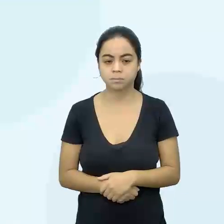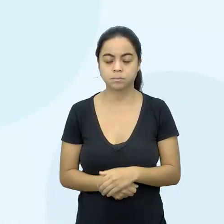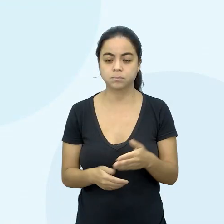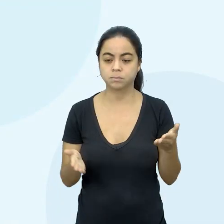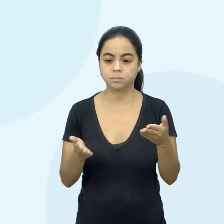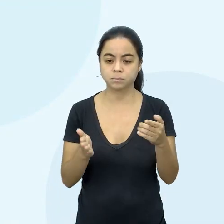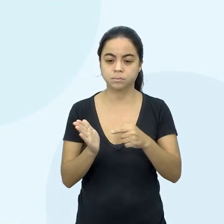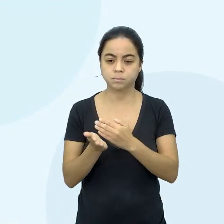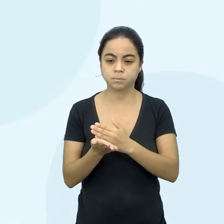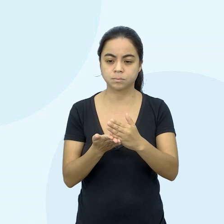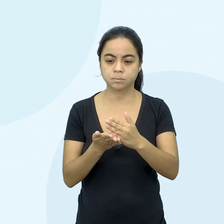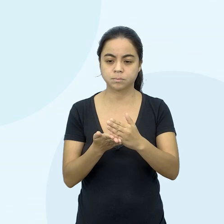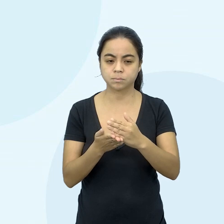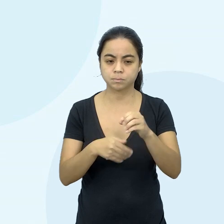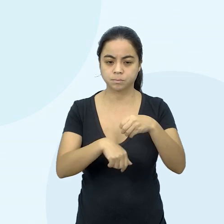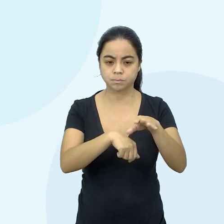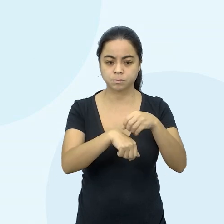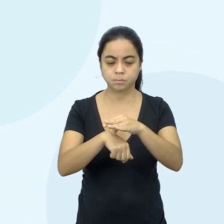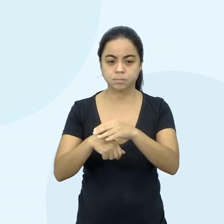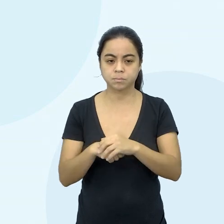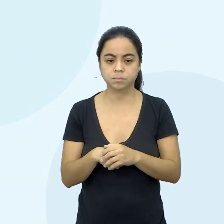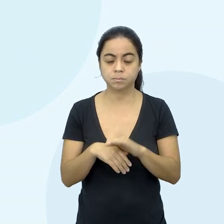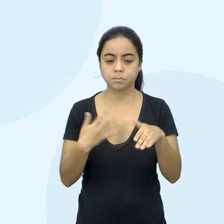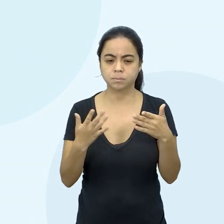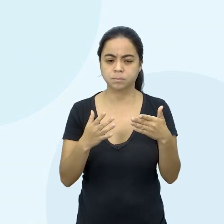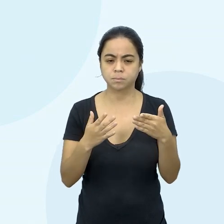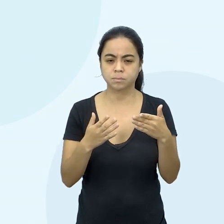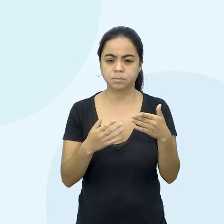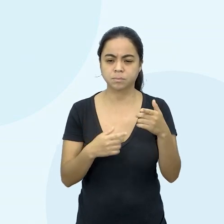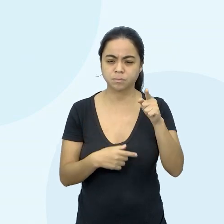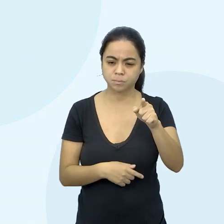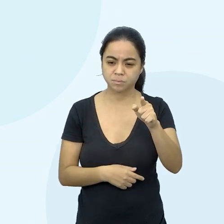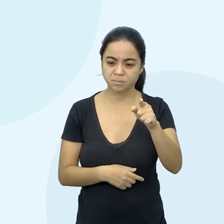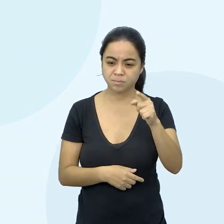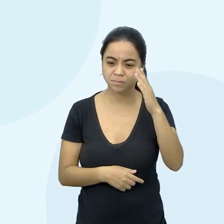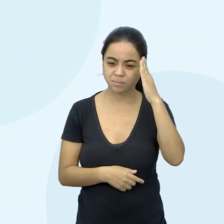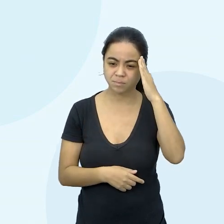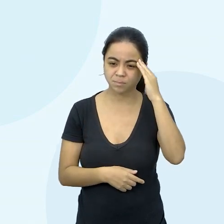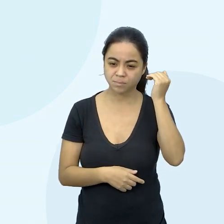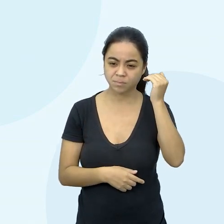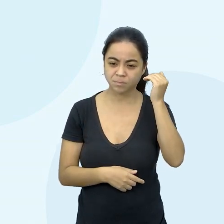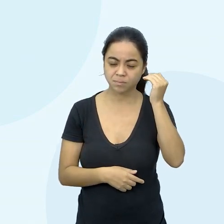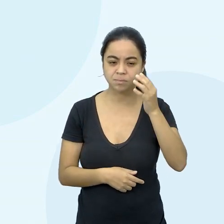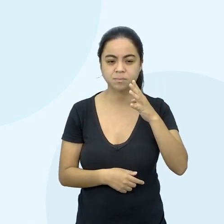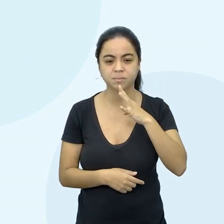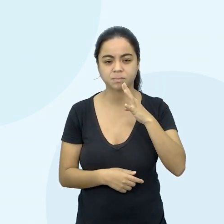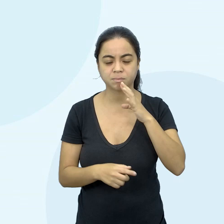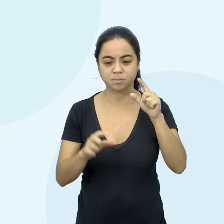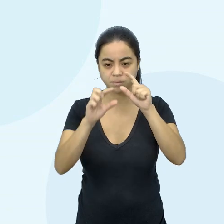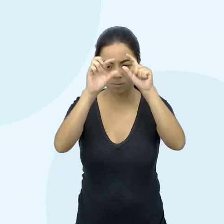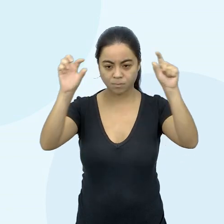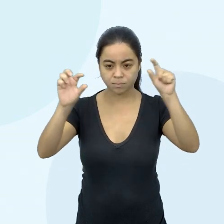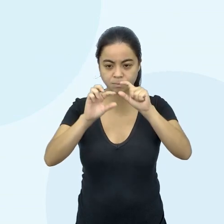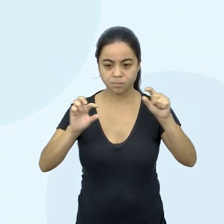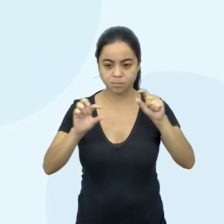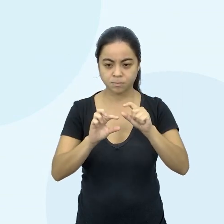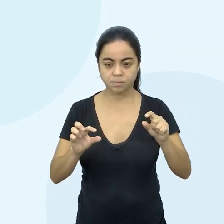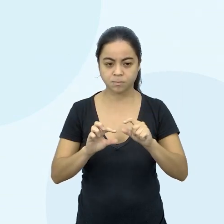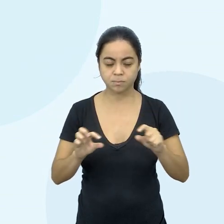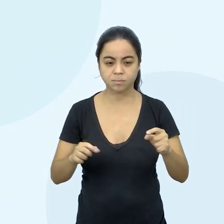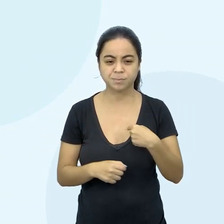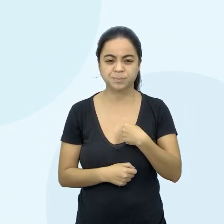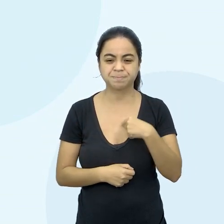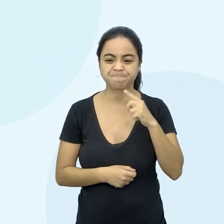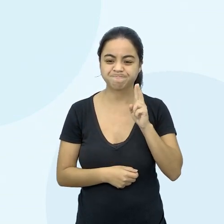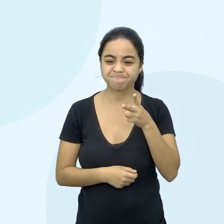vai comentando aos pouquinhos aqui, né? Então, por exemplo, alguma vez você já disse ou ouviu alguém dizer uma dessas frases?